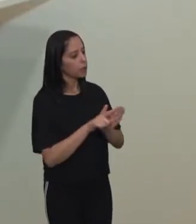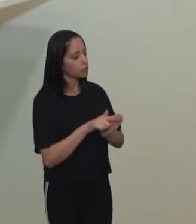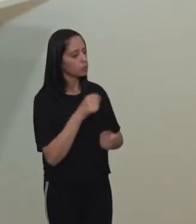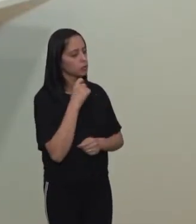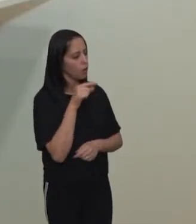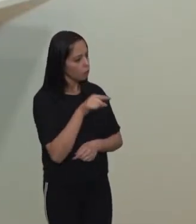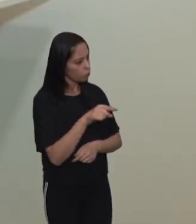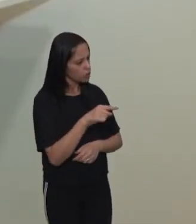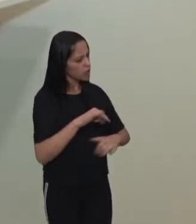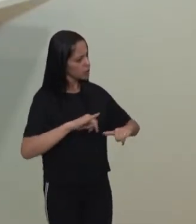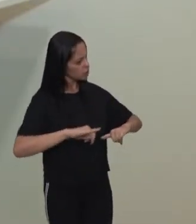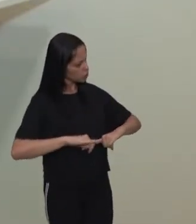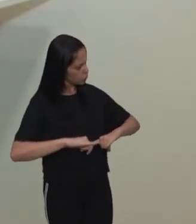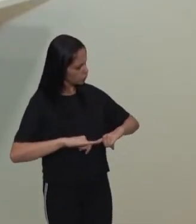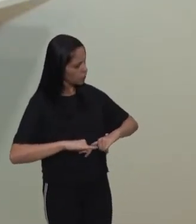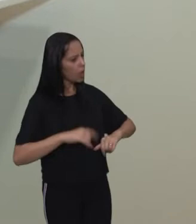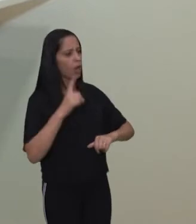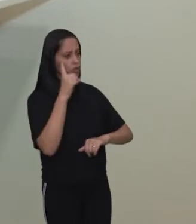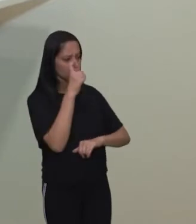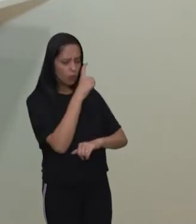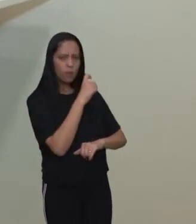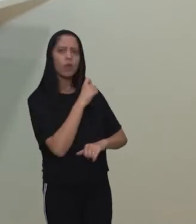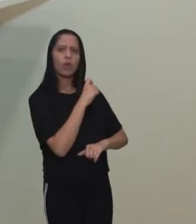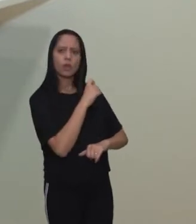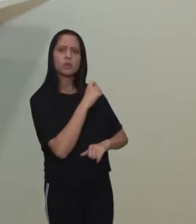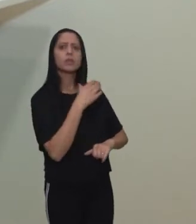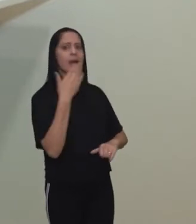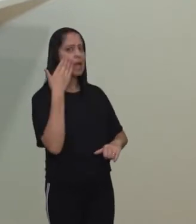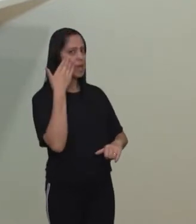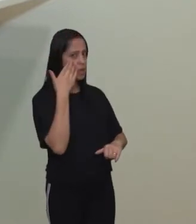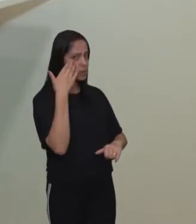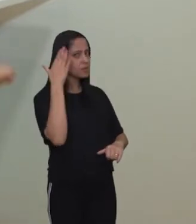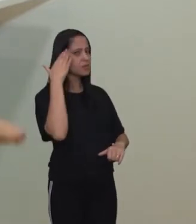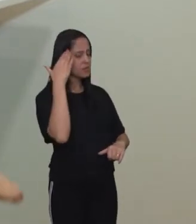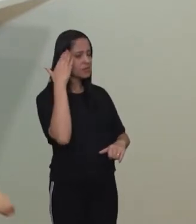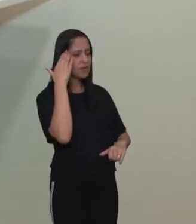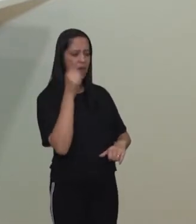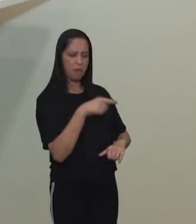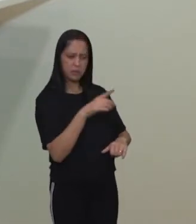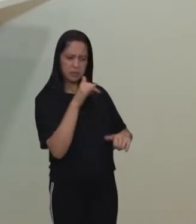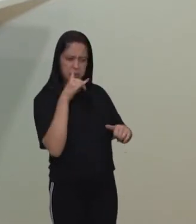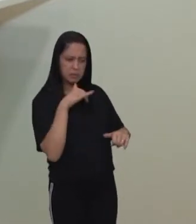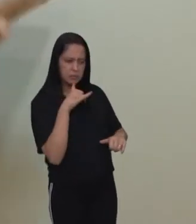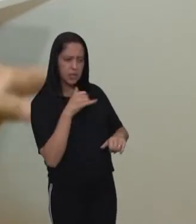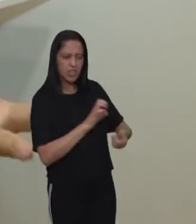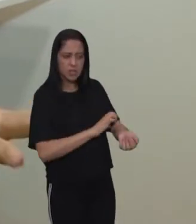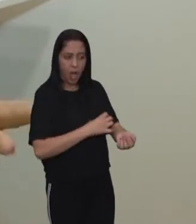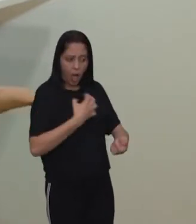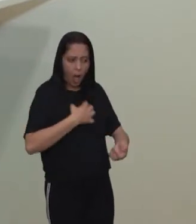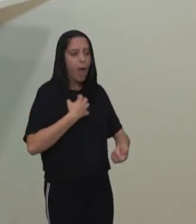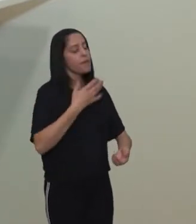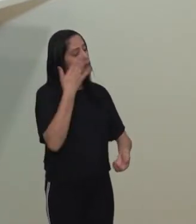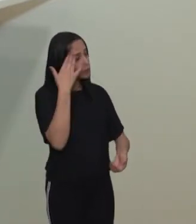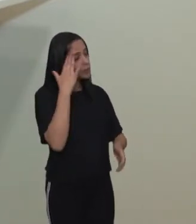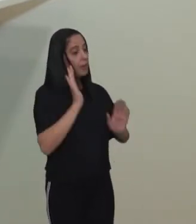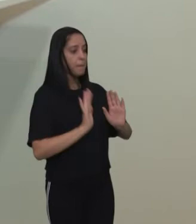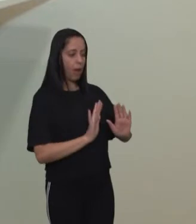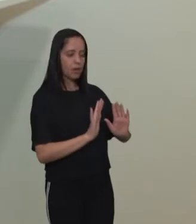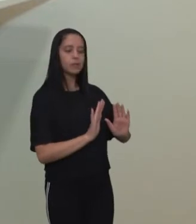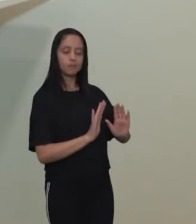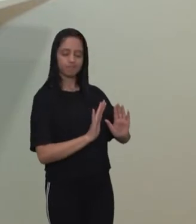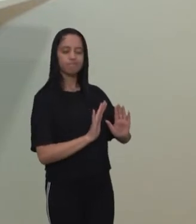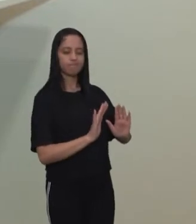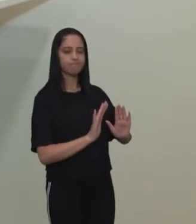dizer filho eu entendo que está difícil para você que essa situação tá te gerando uma tristeza uma raiva